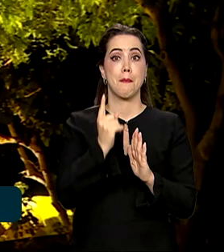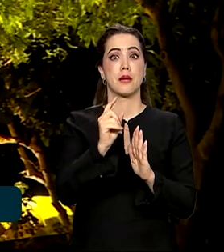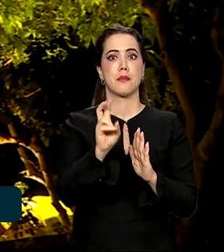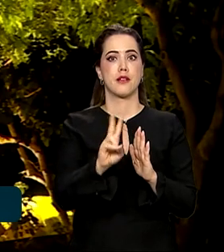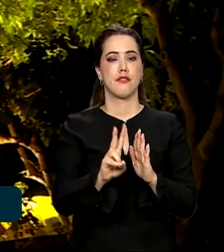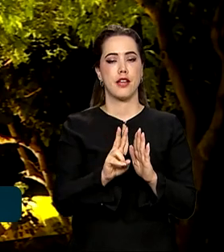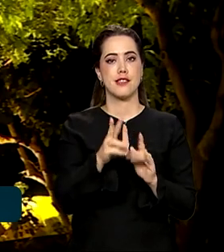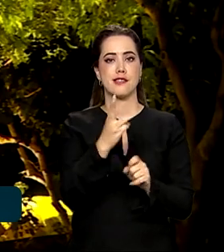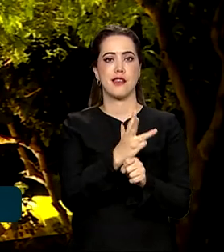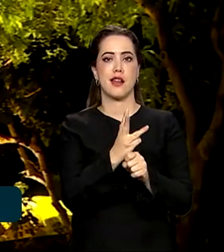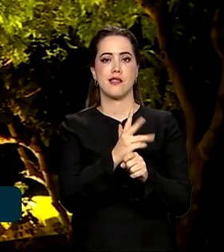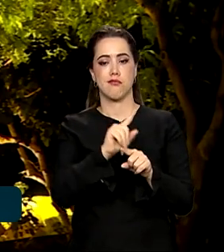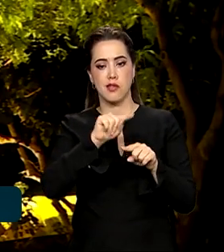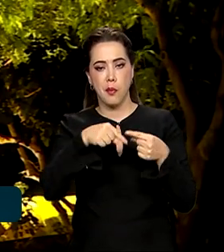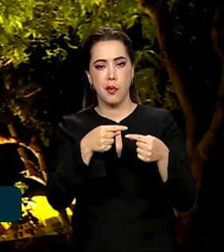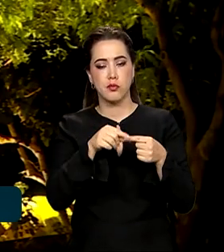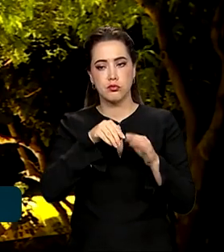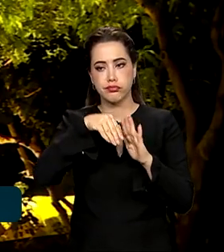em